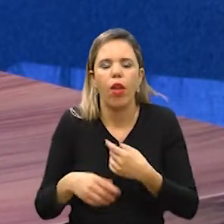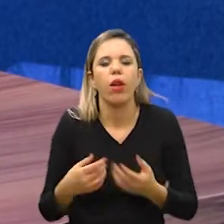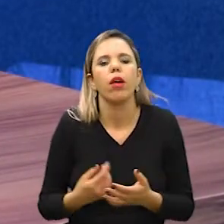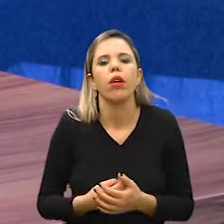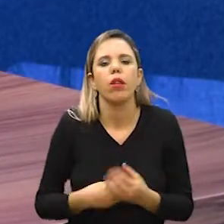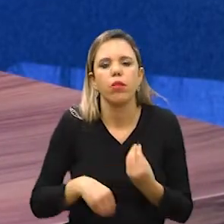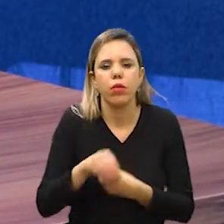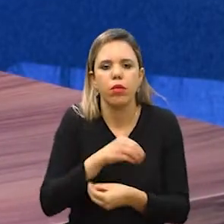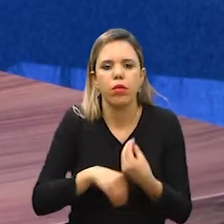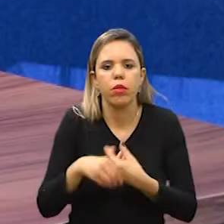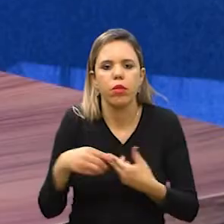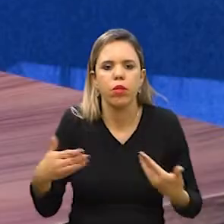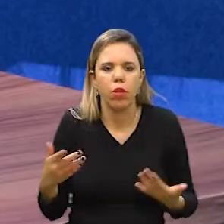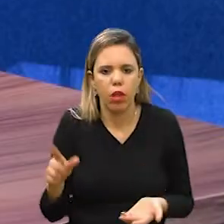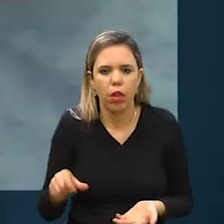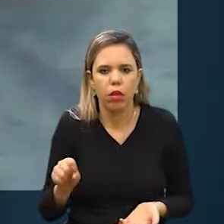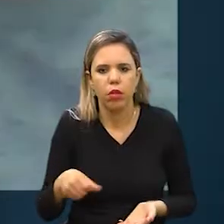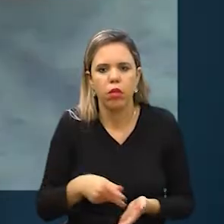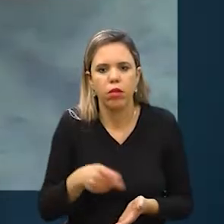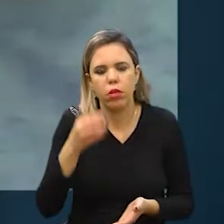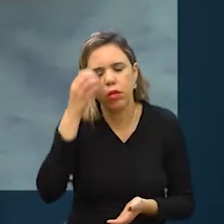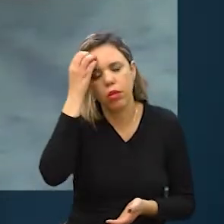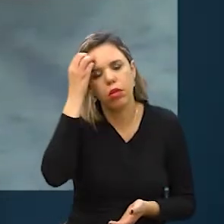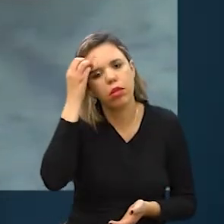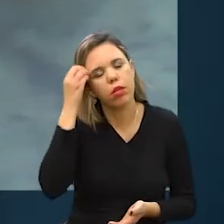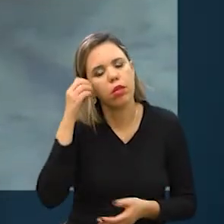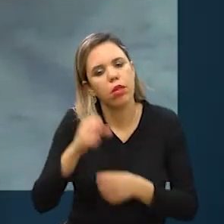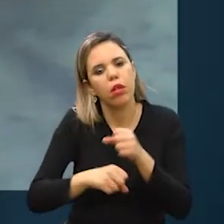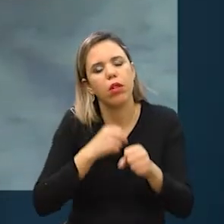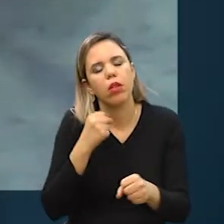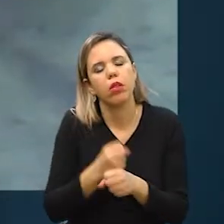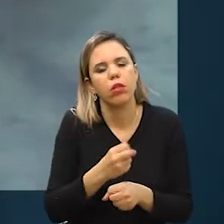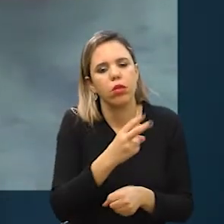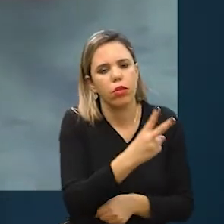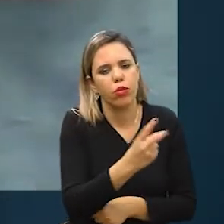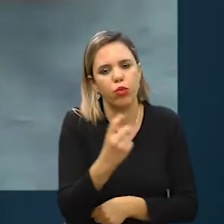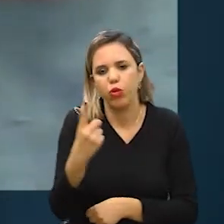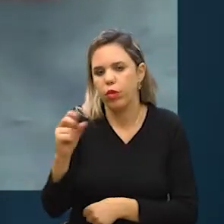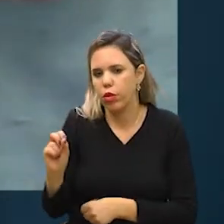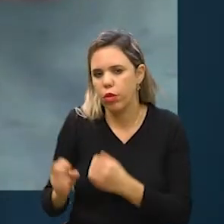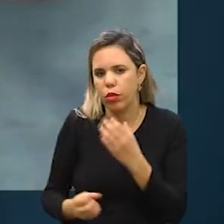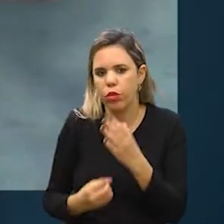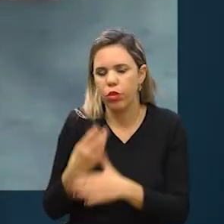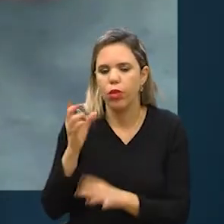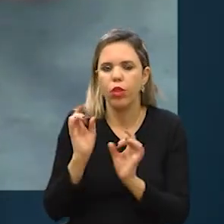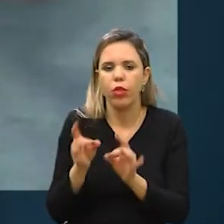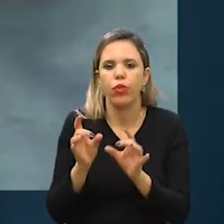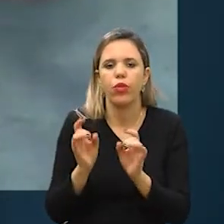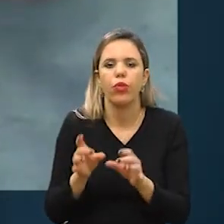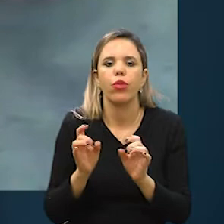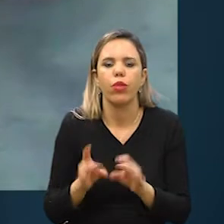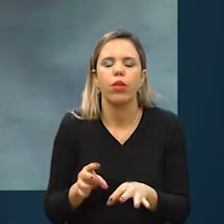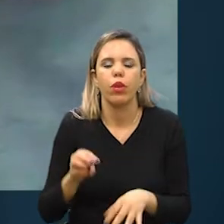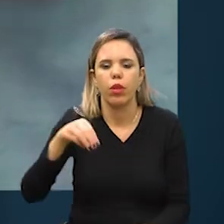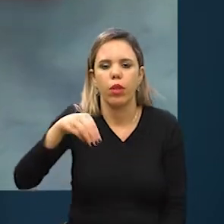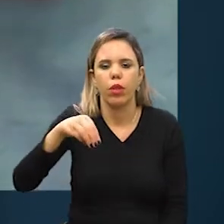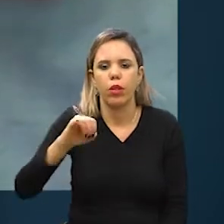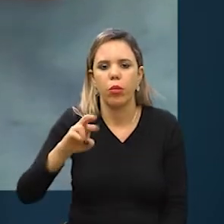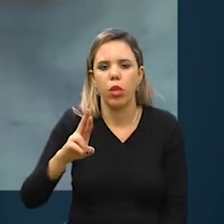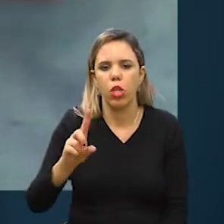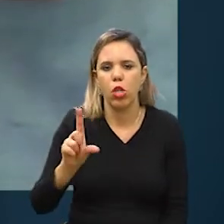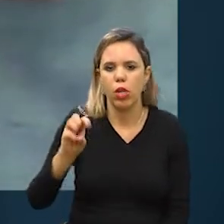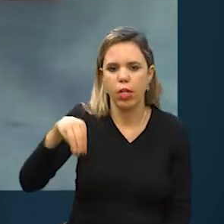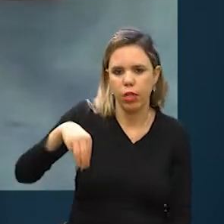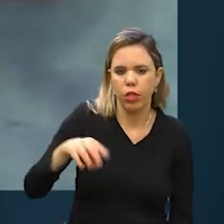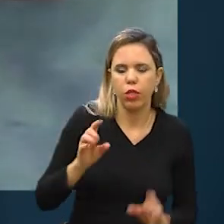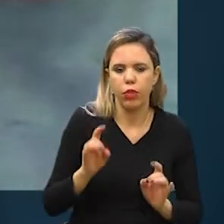negócios mesclados, é isso? Sim. Em 2010, aconteceu a venda da Microlins. A